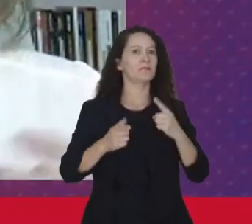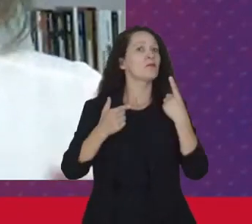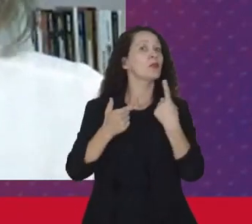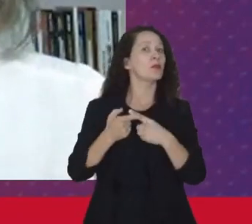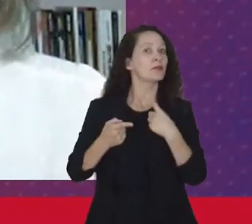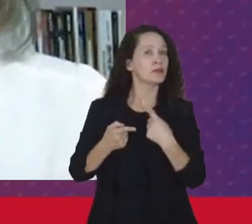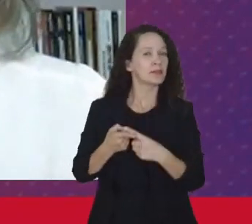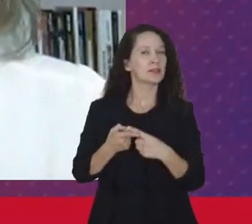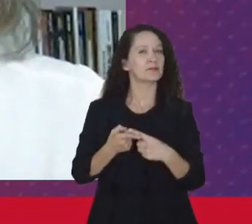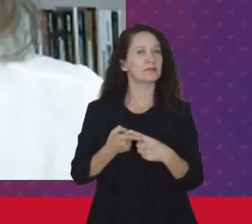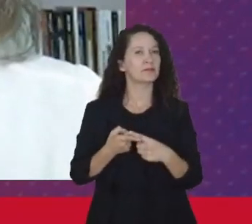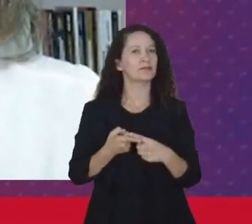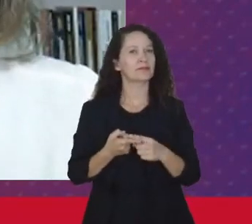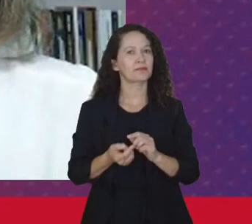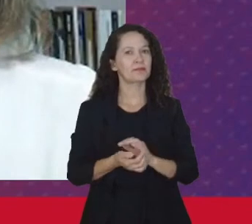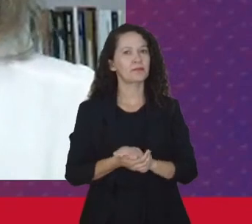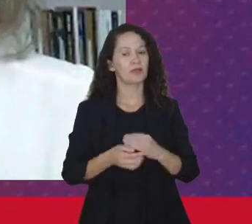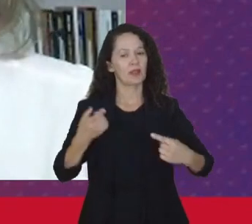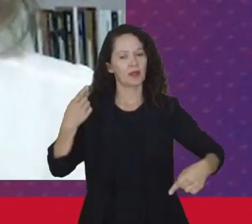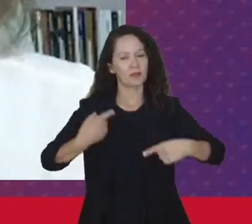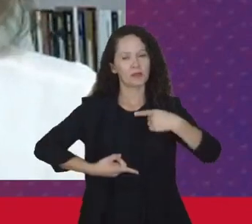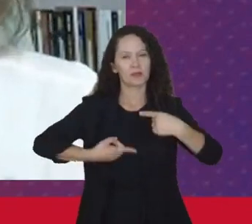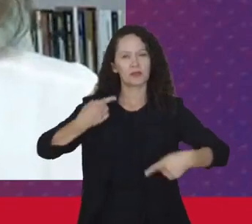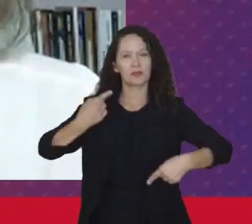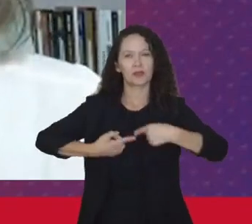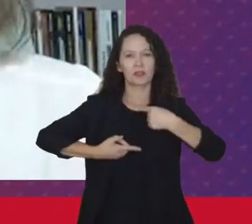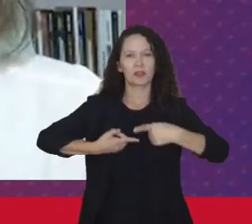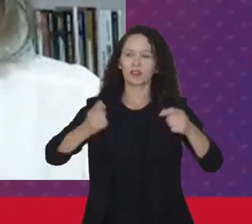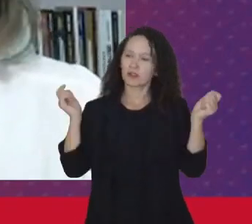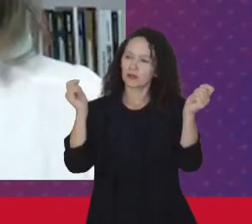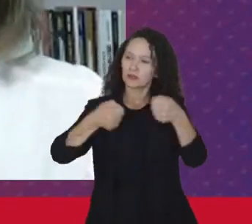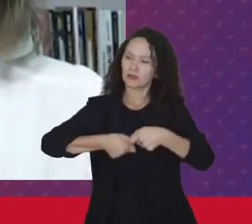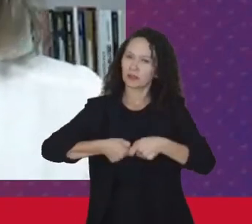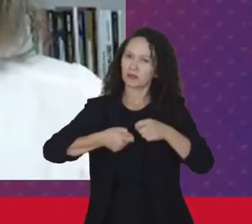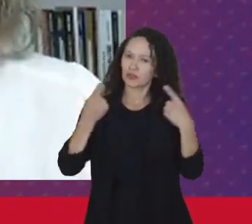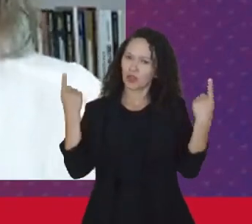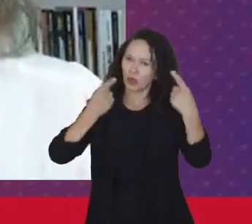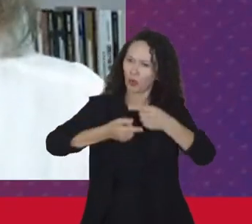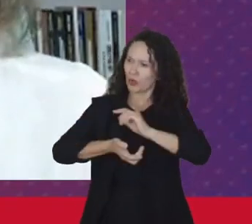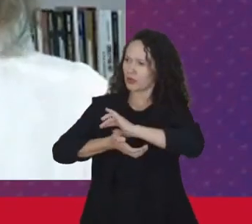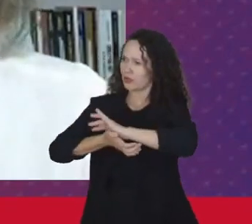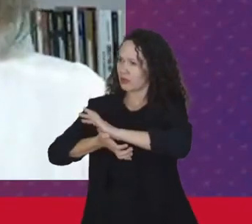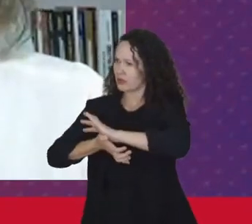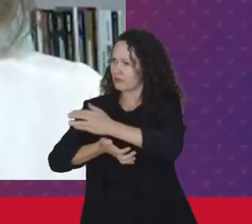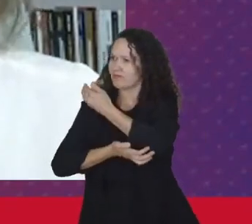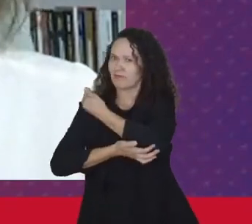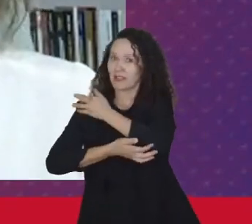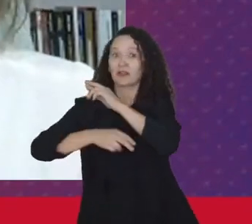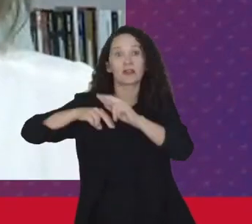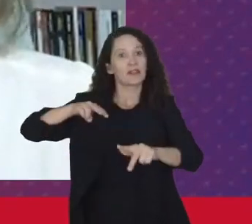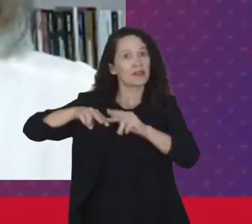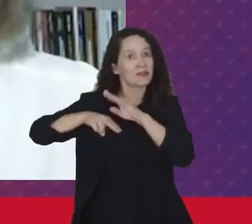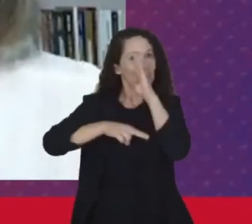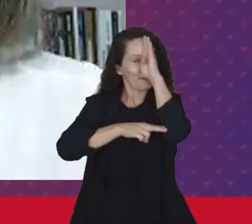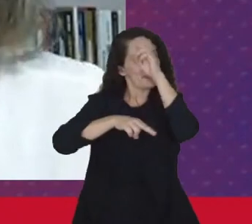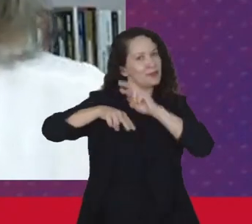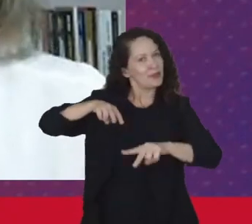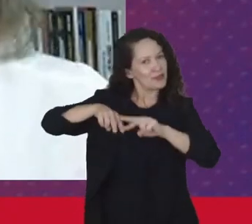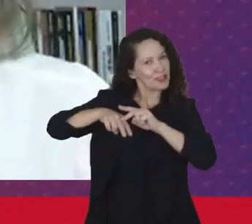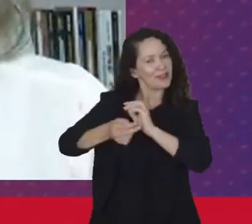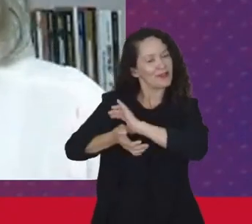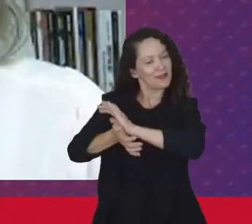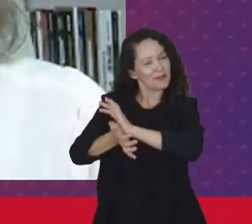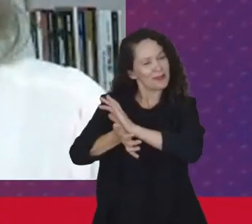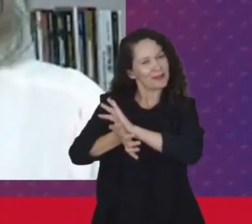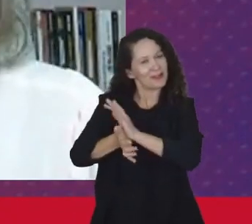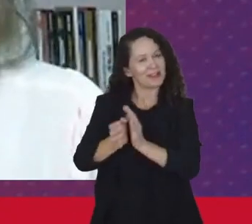porque essa política, ela possibilita combater os preconceitos de gênero, os preconceitos com